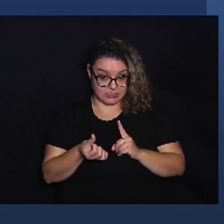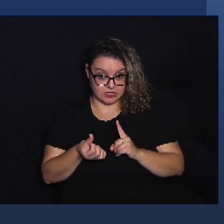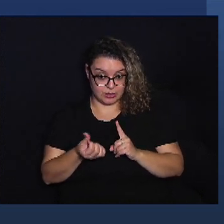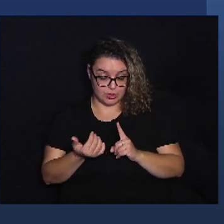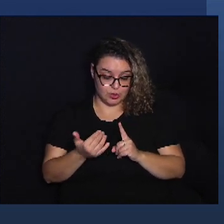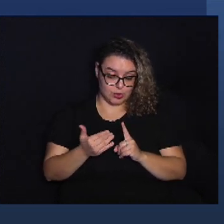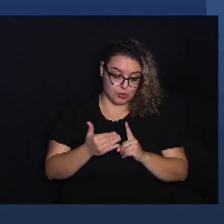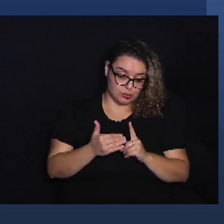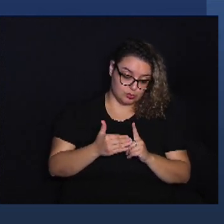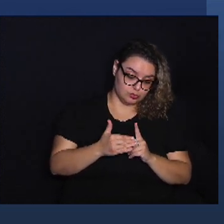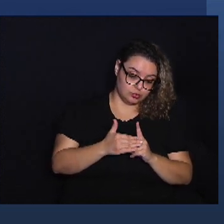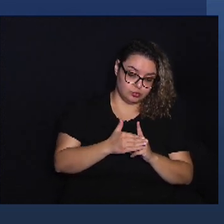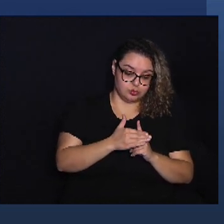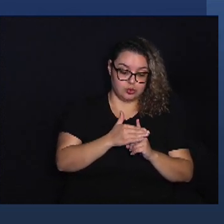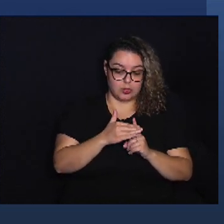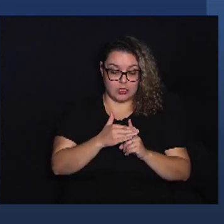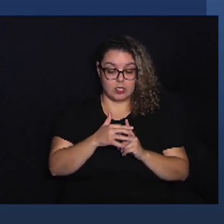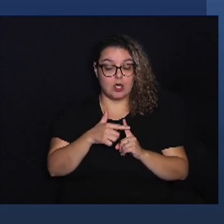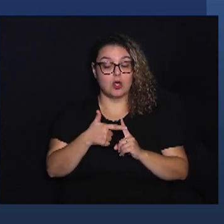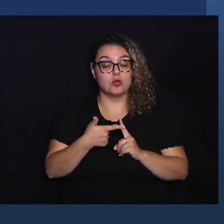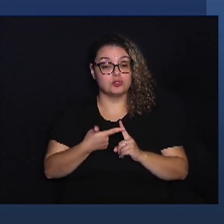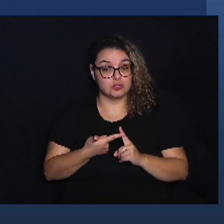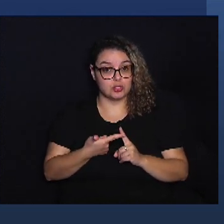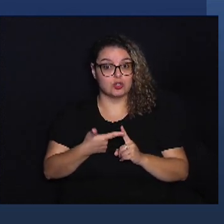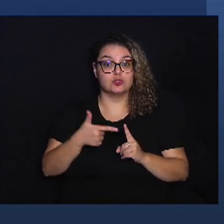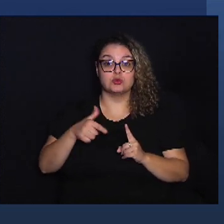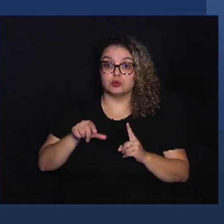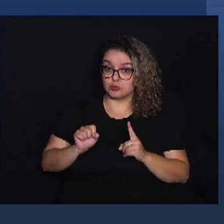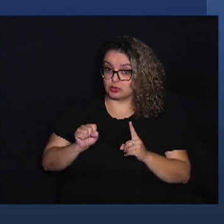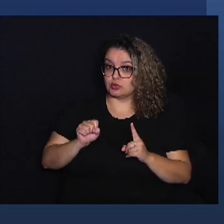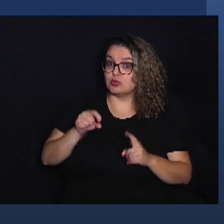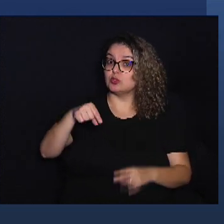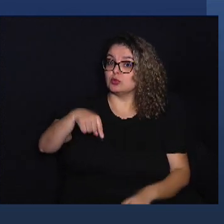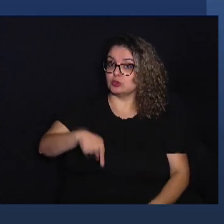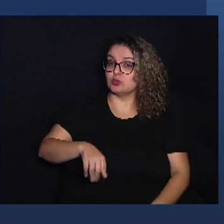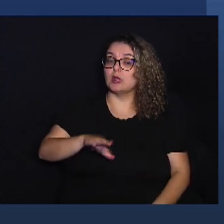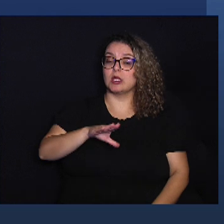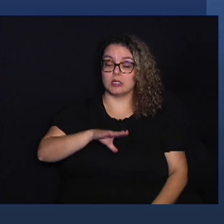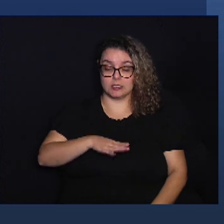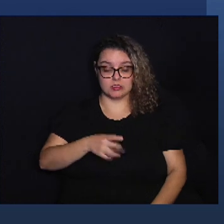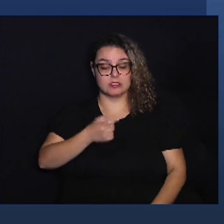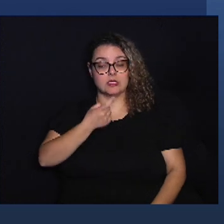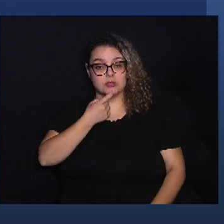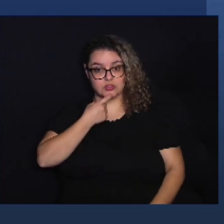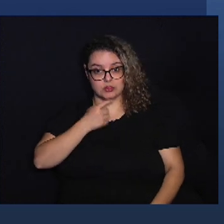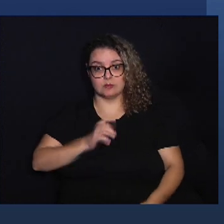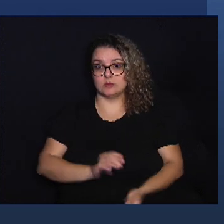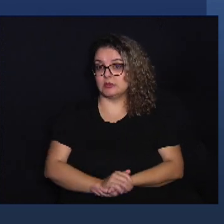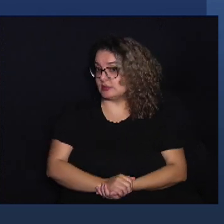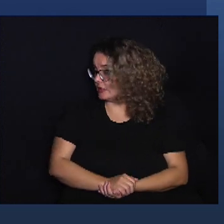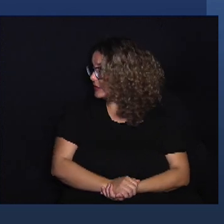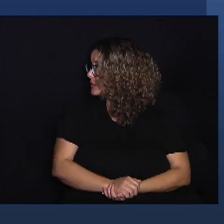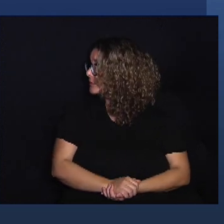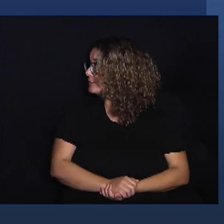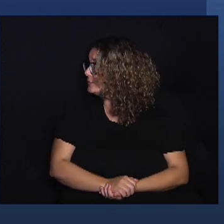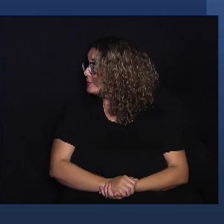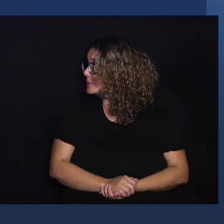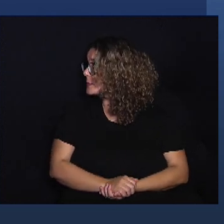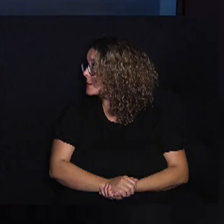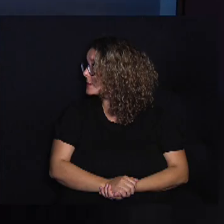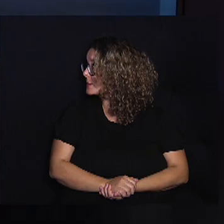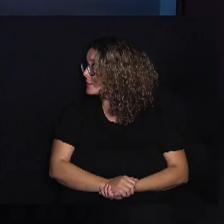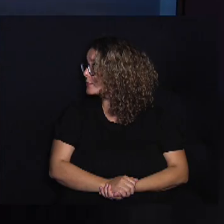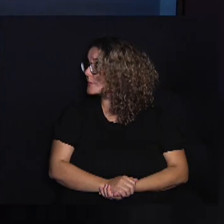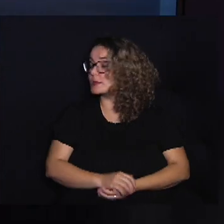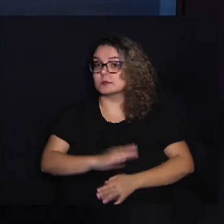Ao longo do dia a temperatura sobe, podendo chegar aos 28 aqui na cidade de Campinas.